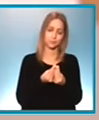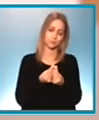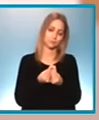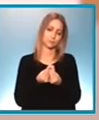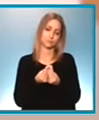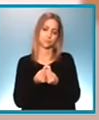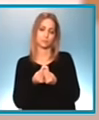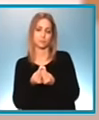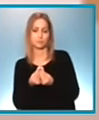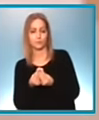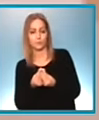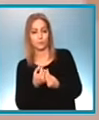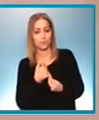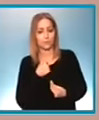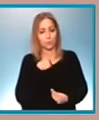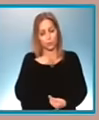Se